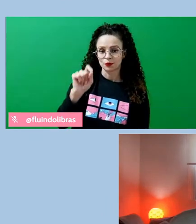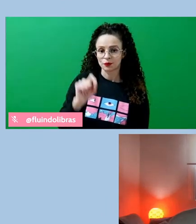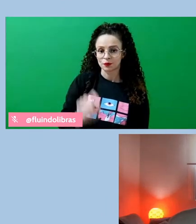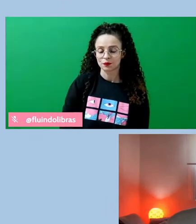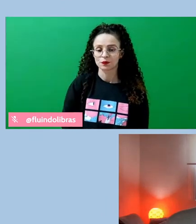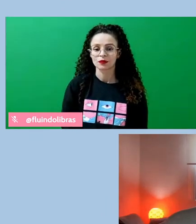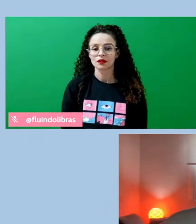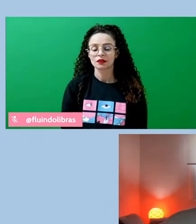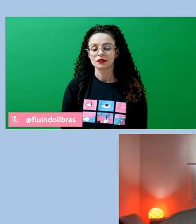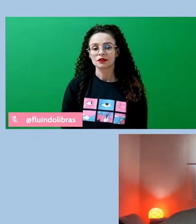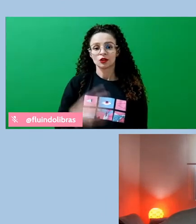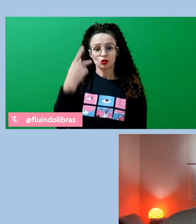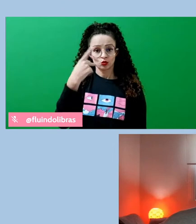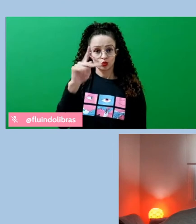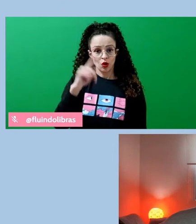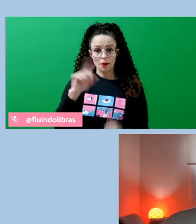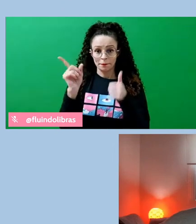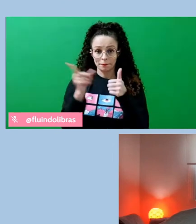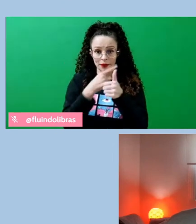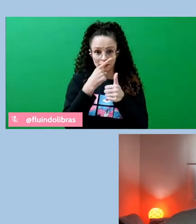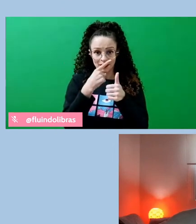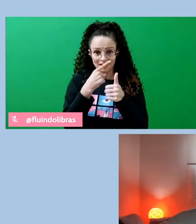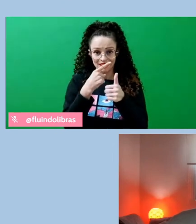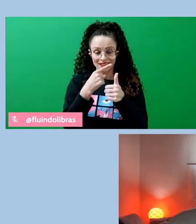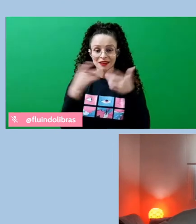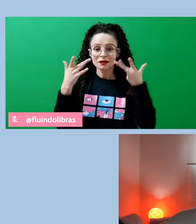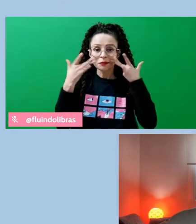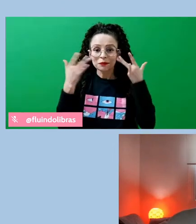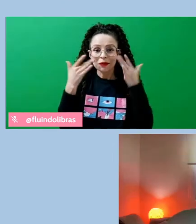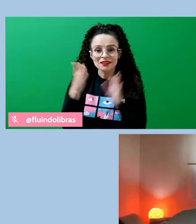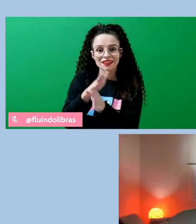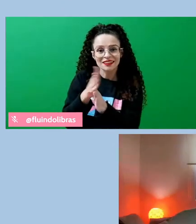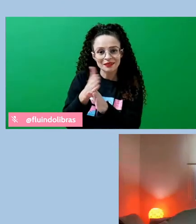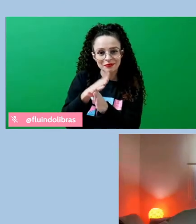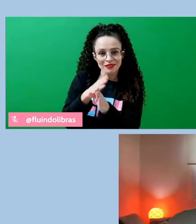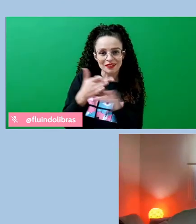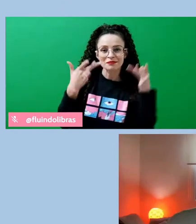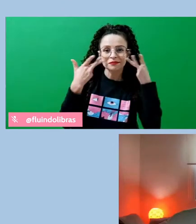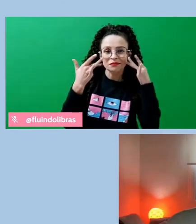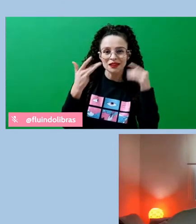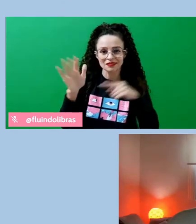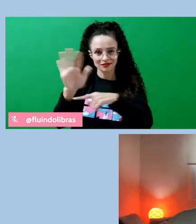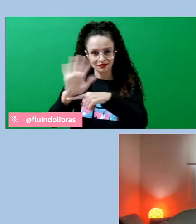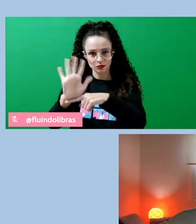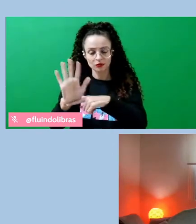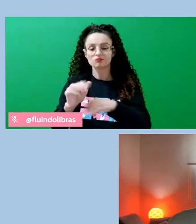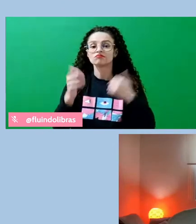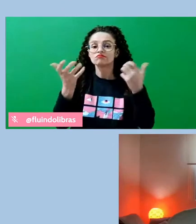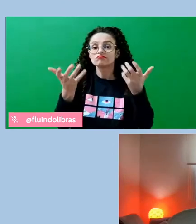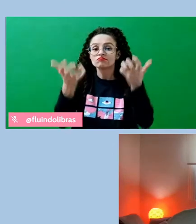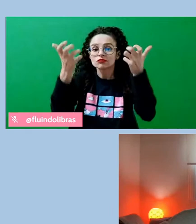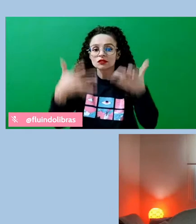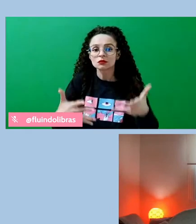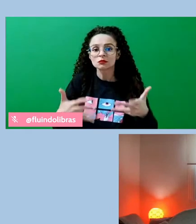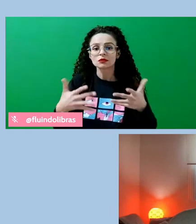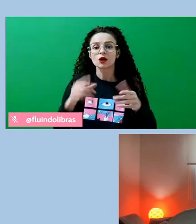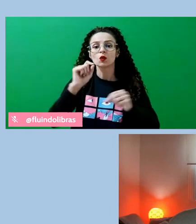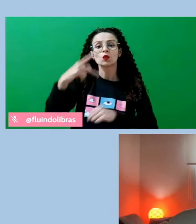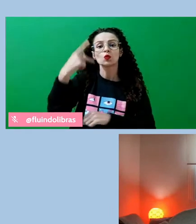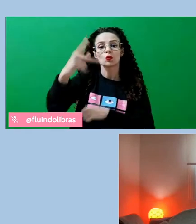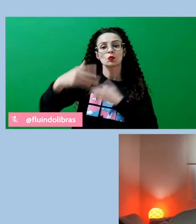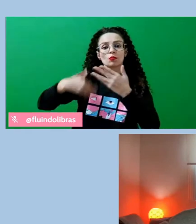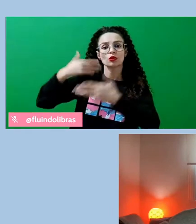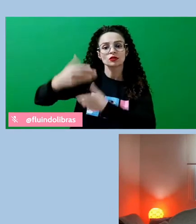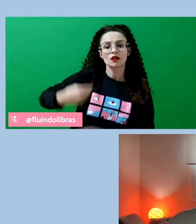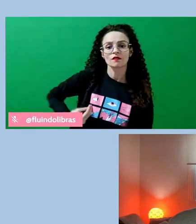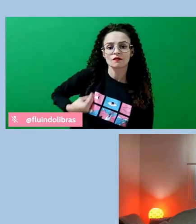que é a tua primeira peça híbrida, né? Peça filme. Mas eu queria que você contasse um pouquinho do teu processo ao longo da vida,